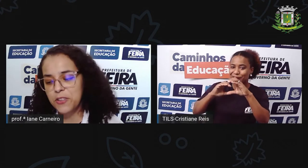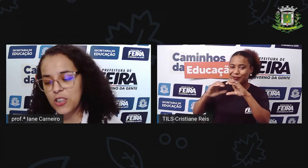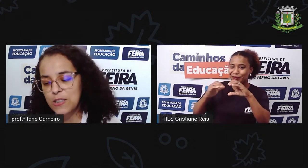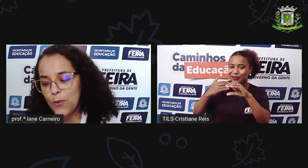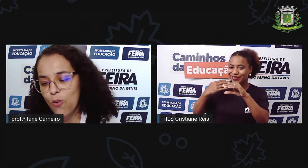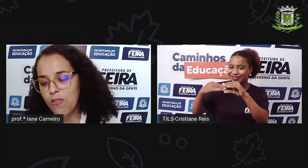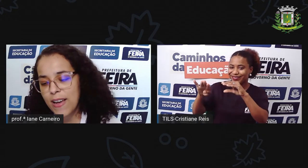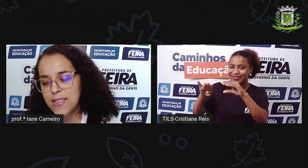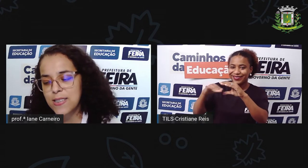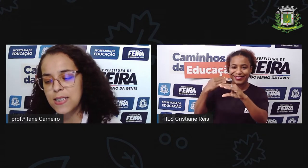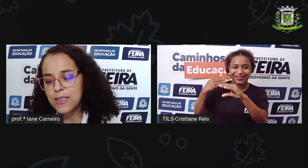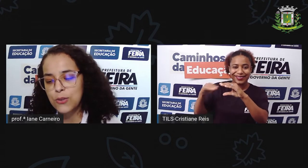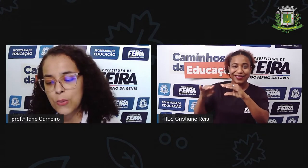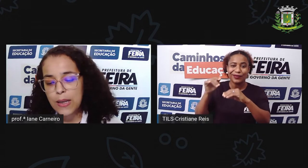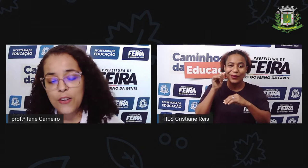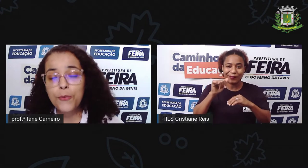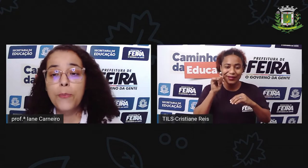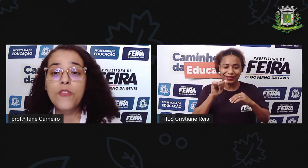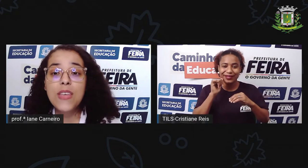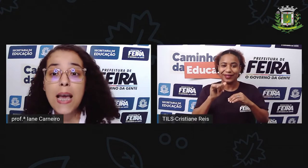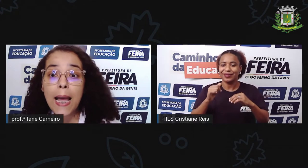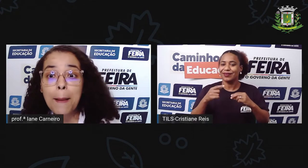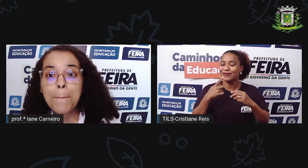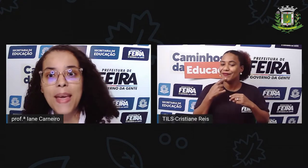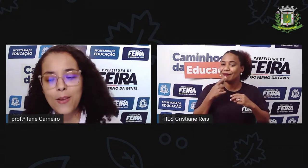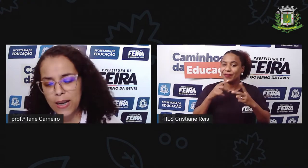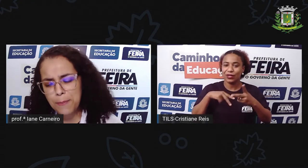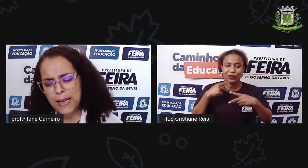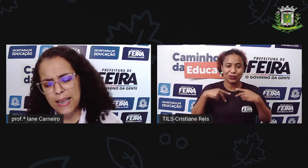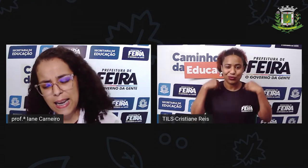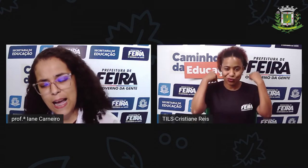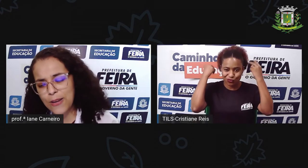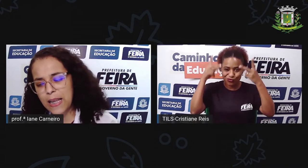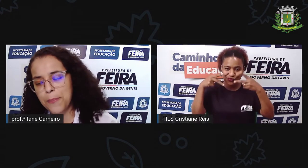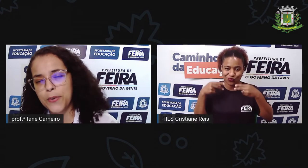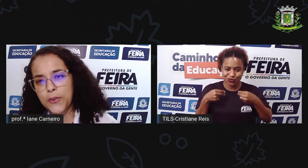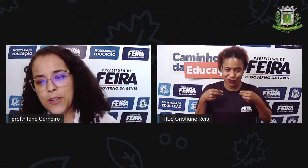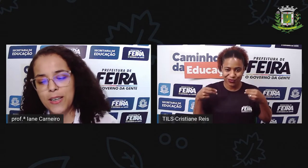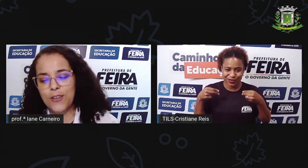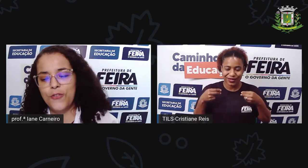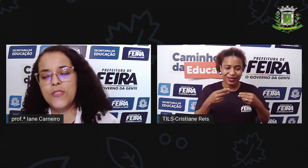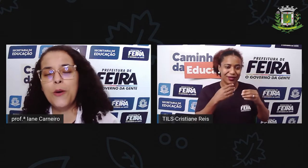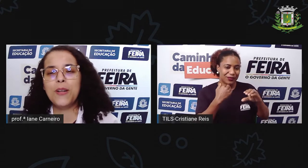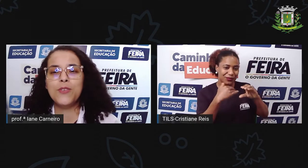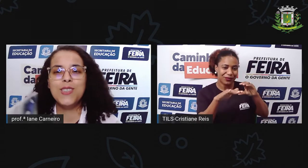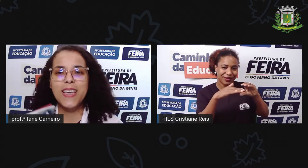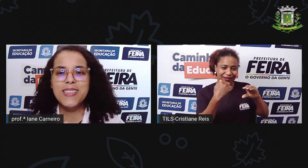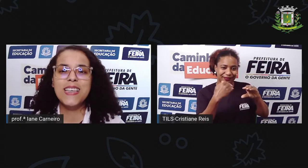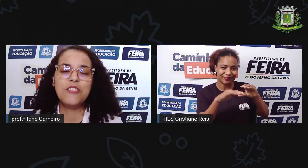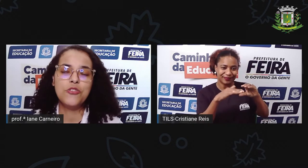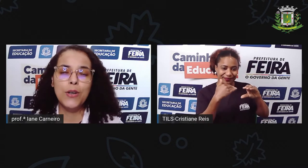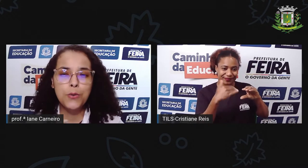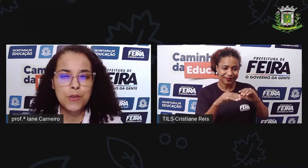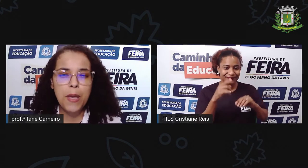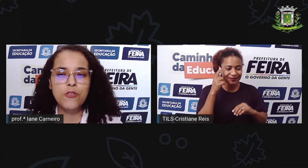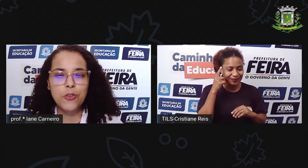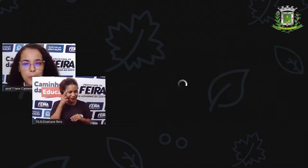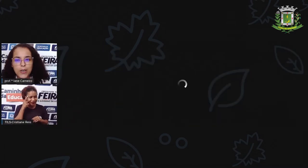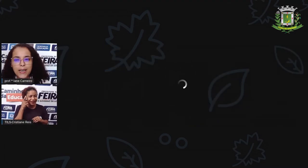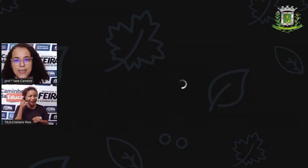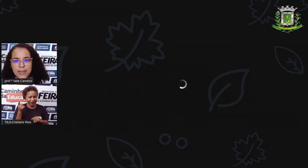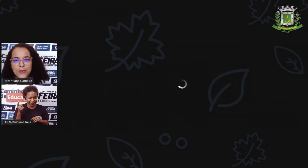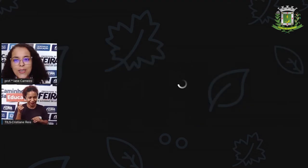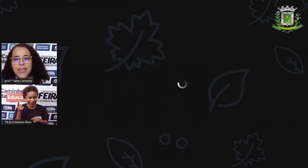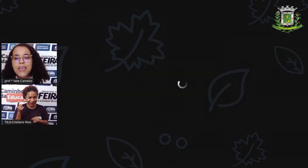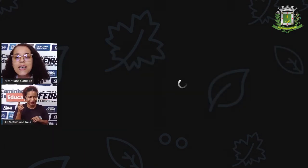exatamente, eles vão conversando via e-mail, lembra daquela aula que a Pró deu pra vocês, em que a gente falou dos meios de